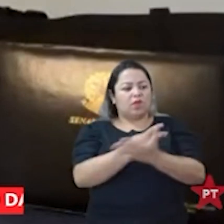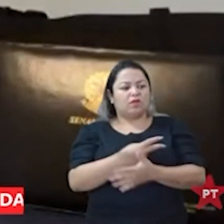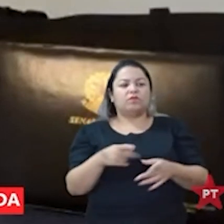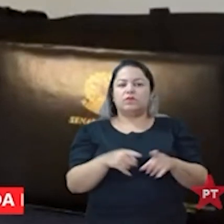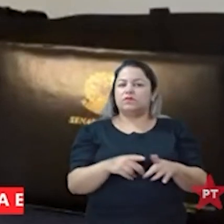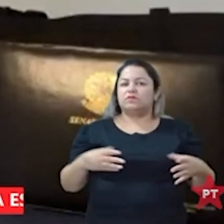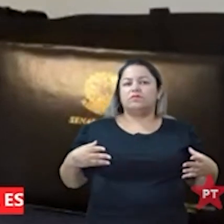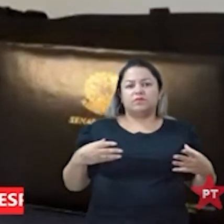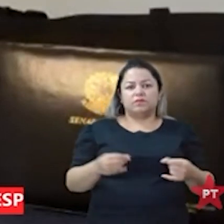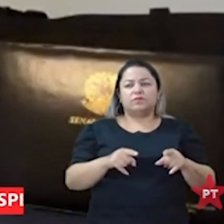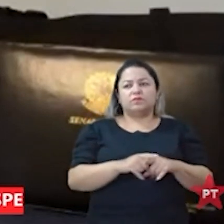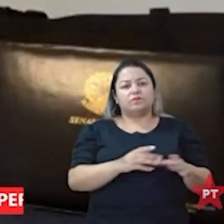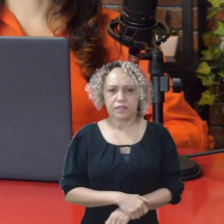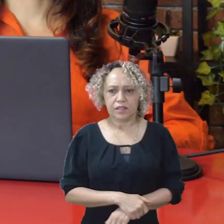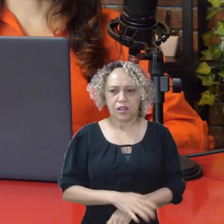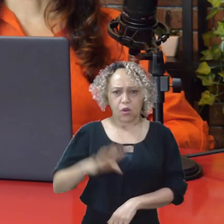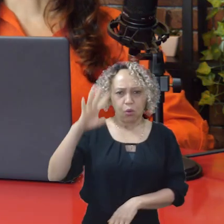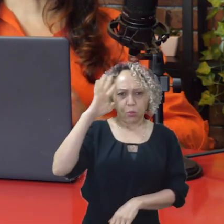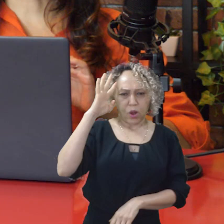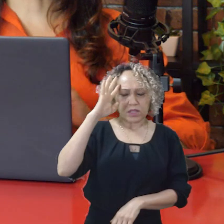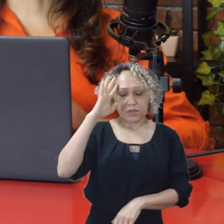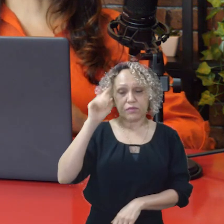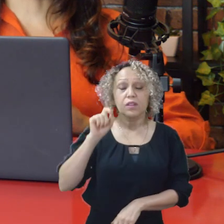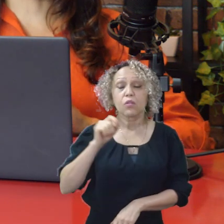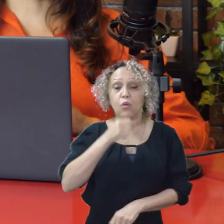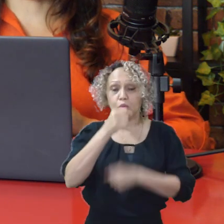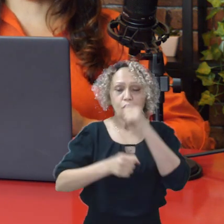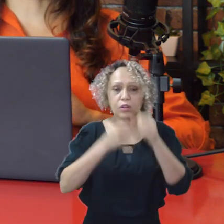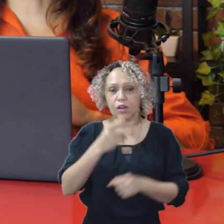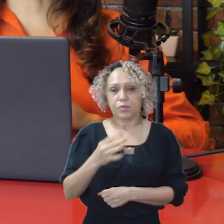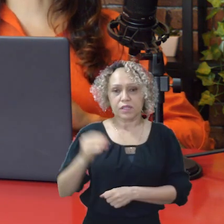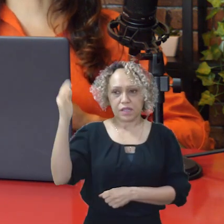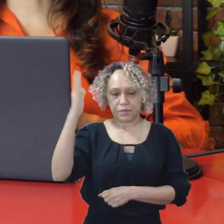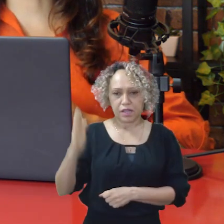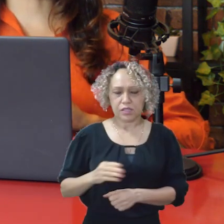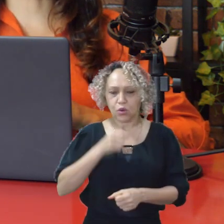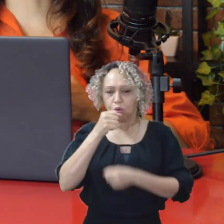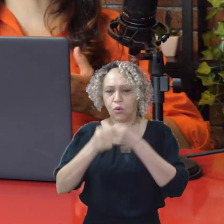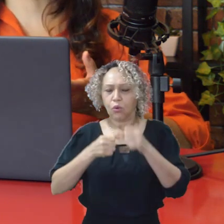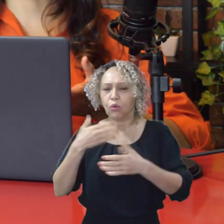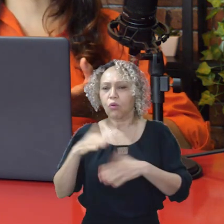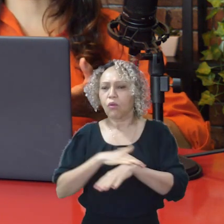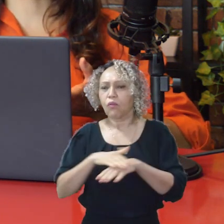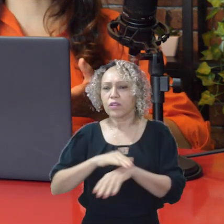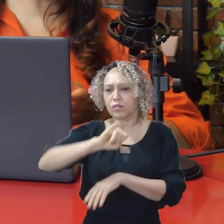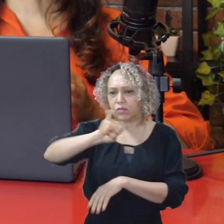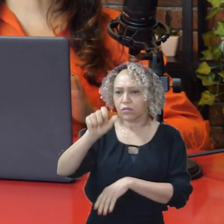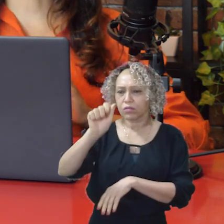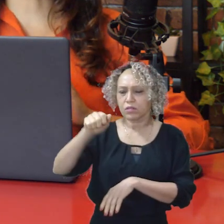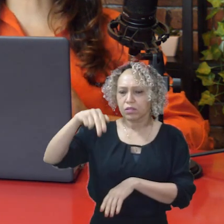bastante o processo democrático. Na quarta, foi a vez do jornal PT Brasil conversar com Janaína